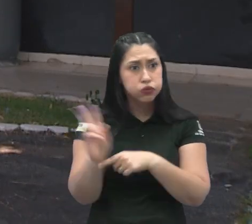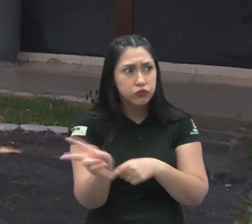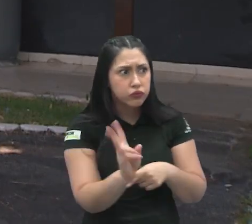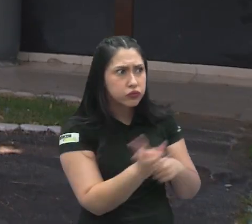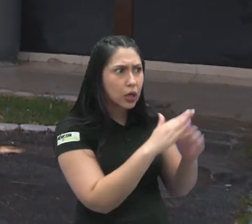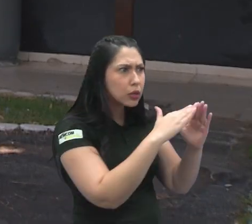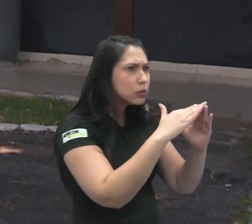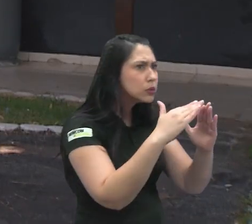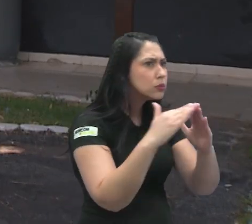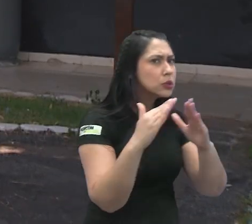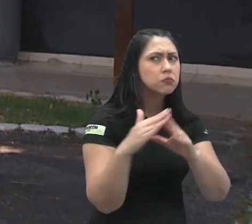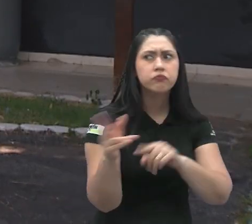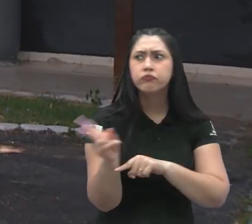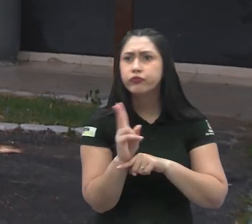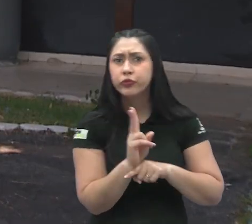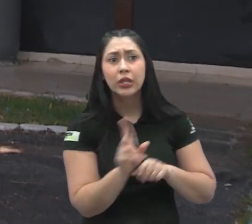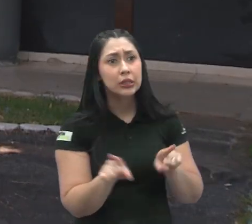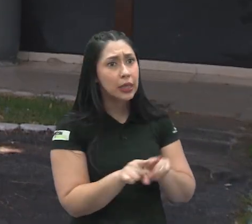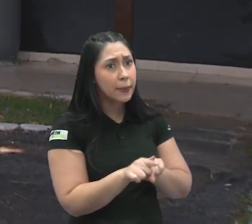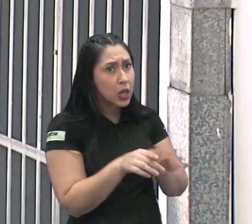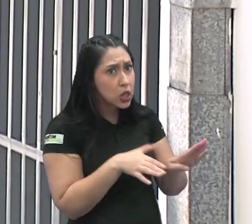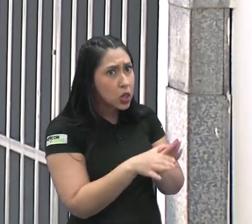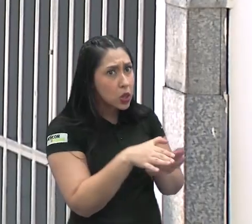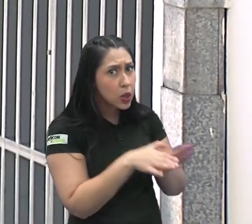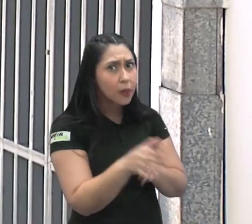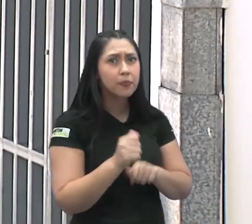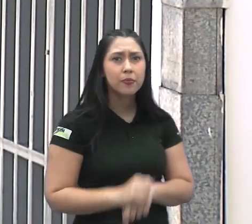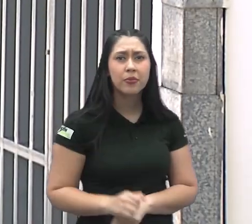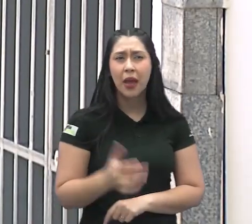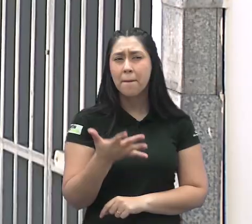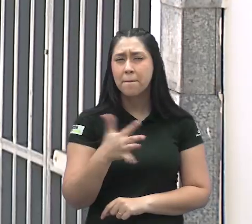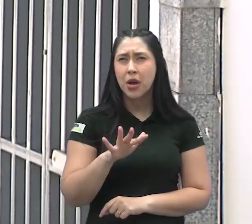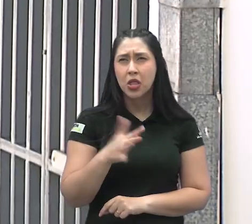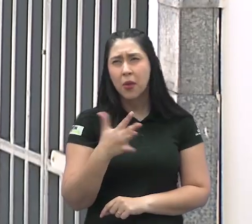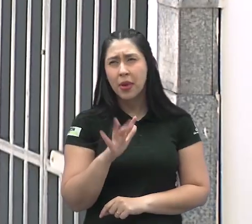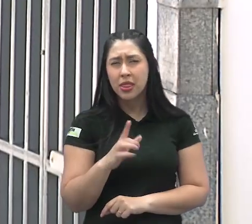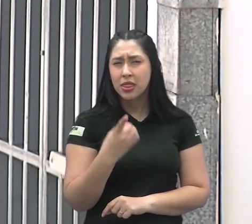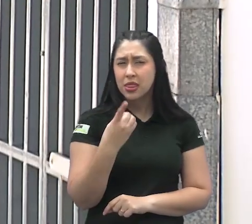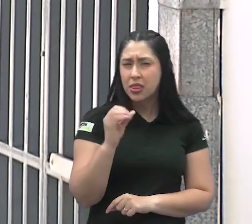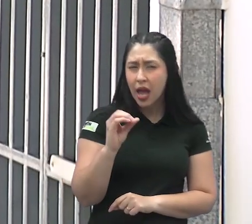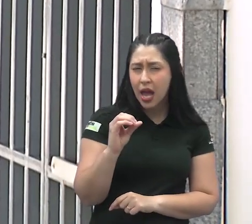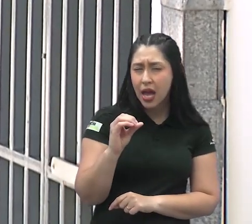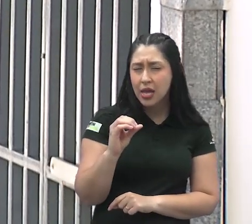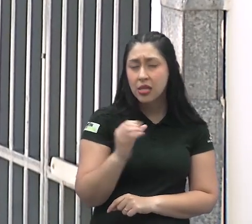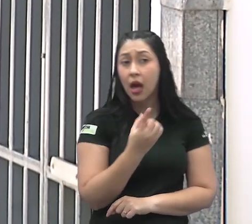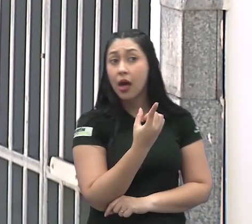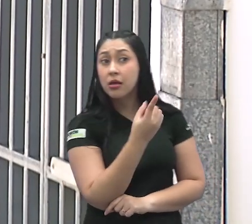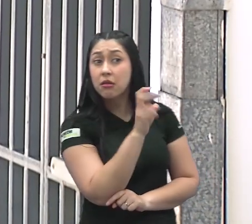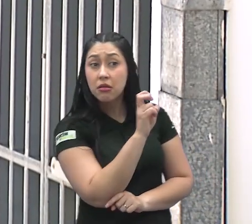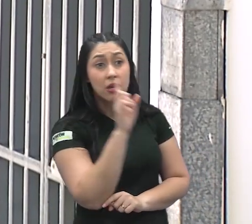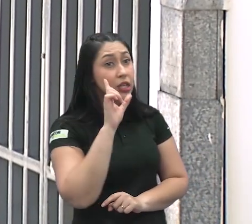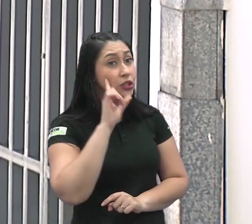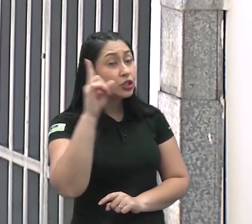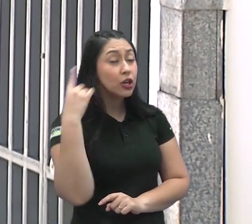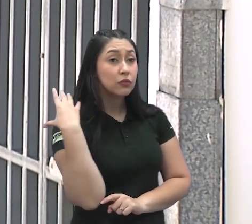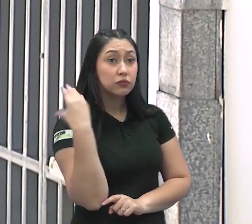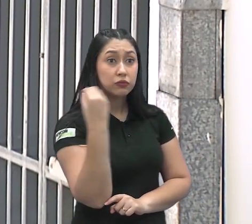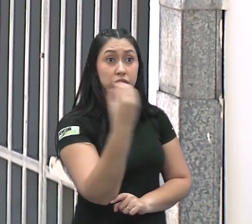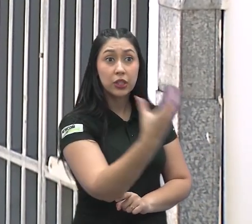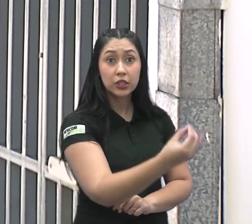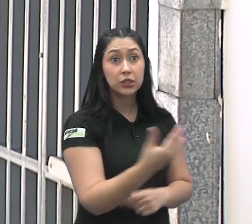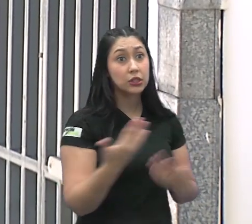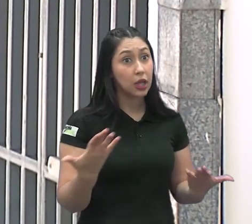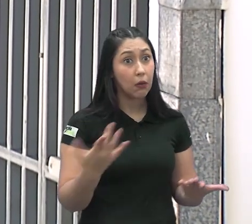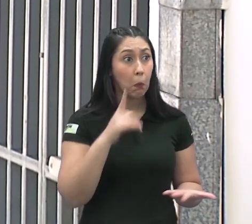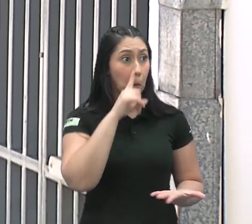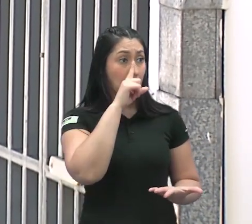para reforçar com essas orientações, como nós estamos fazendo hoje. Tem uma média de que as pessoas fiquem na faixa de 10 a 15 dias fora de casa por conta das férias.